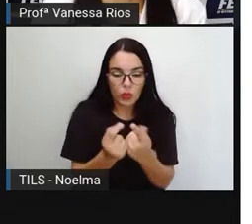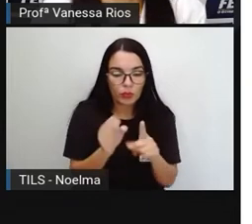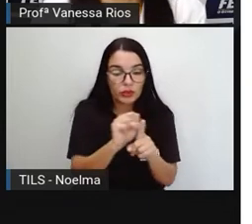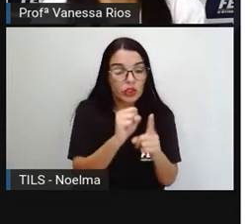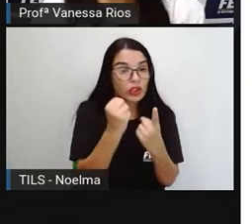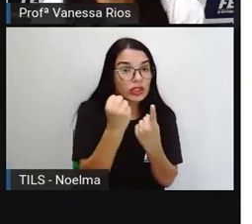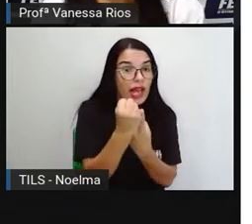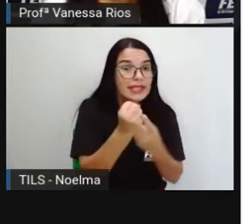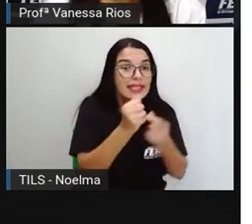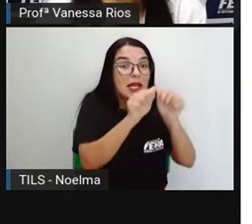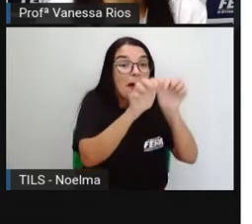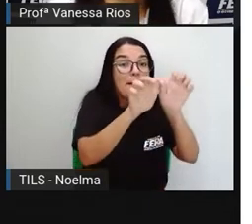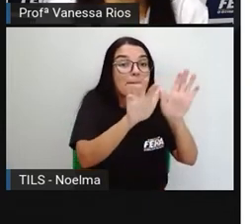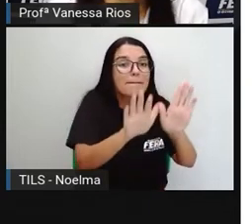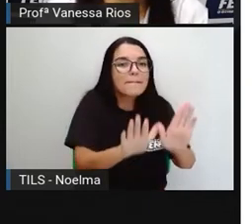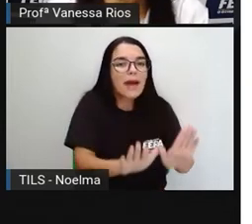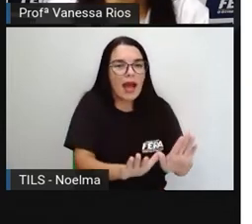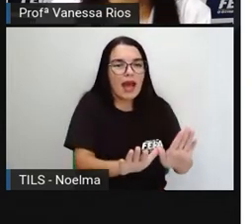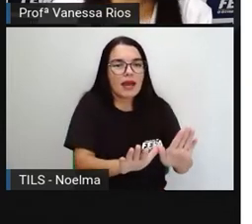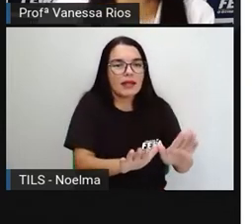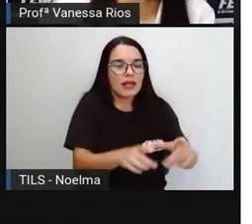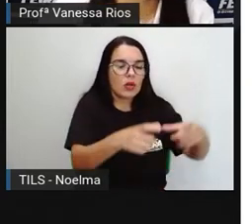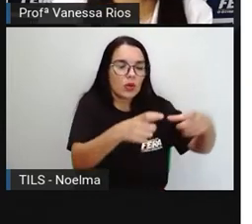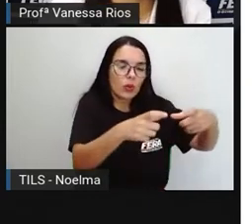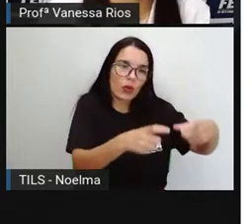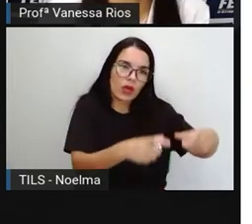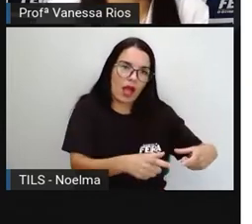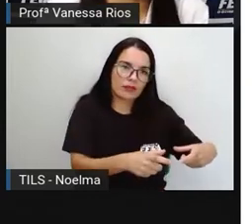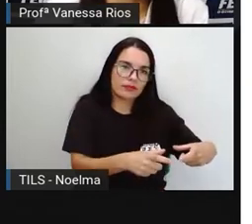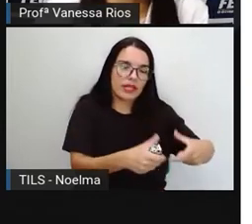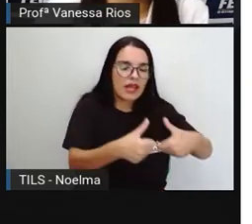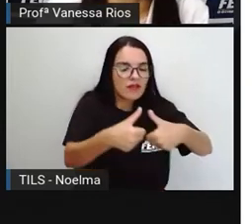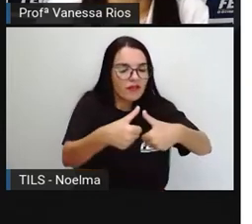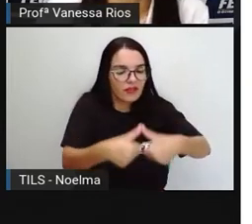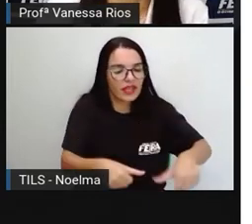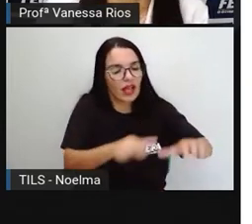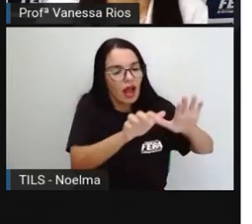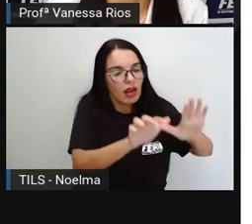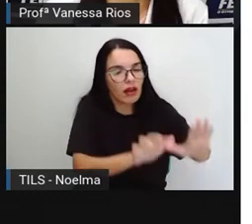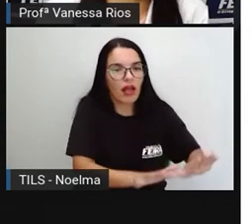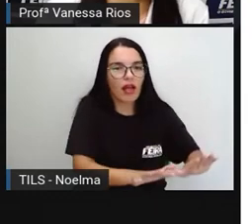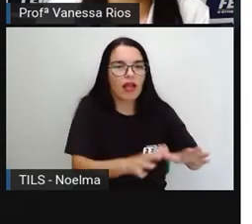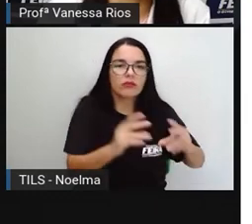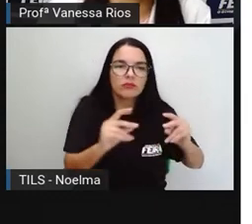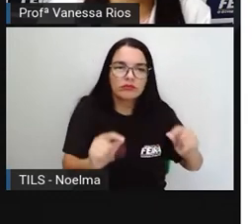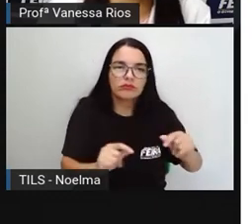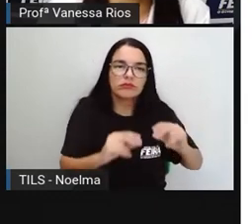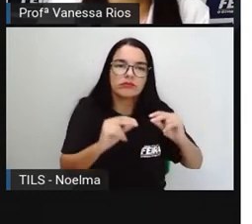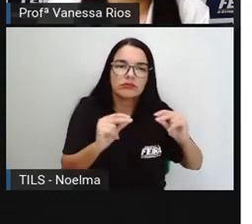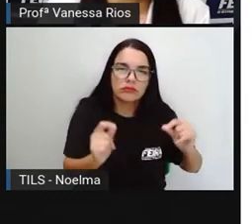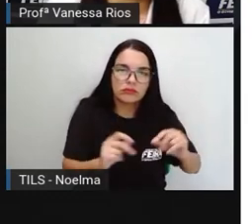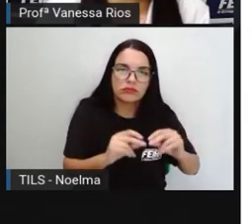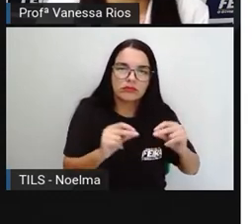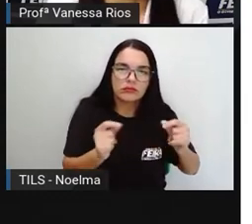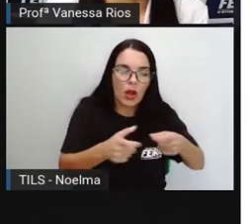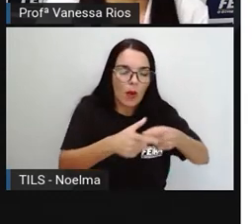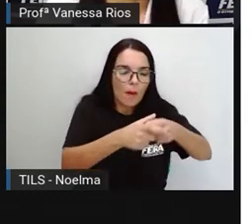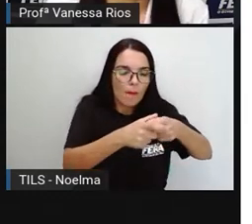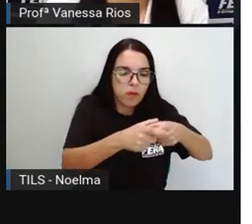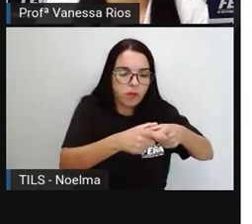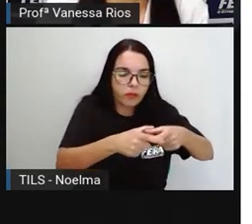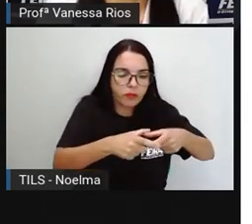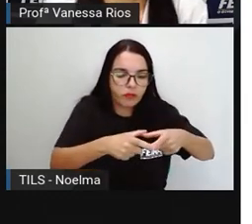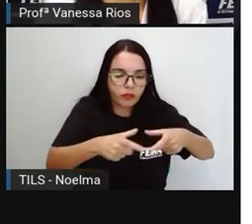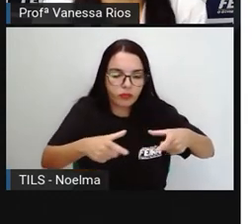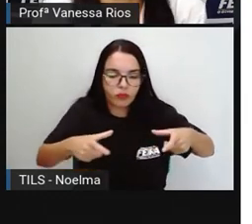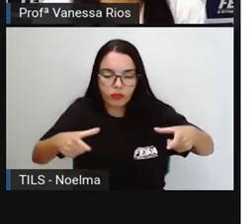se estabilizem num determinado espaço. Então, eles permanecem ali, dentro daquele espaço, passando a